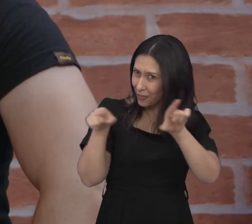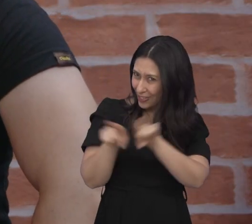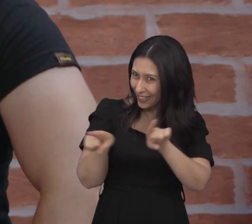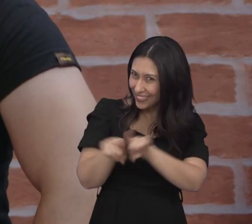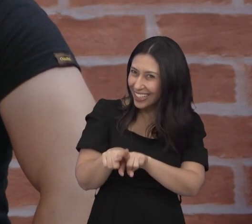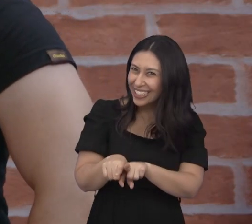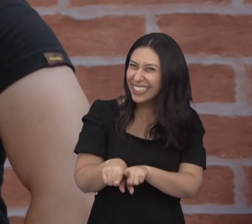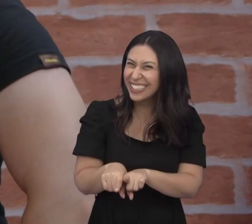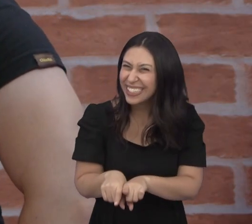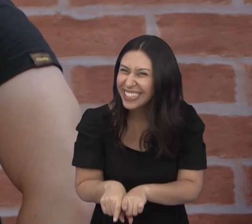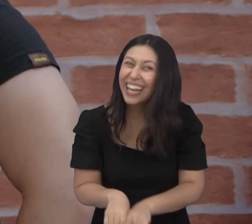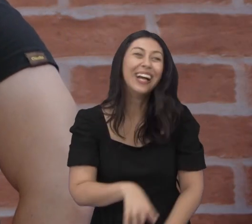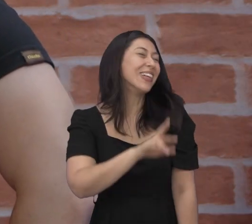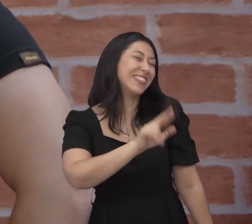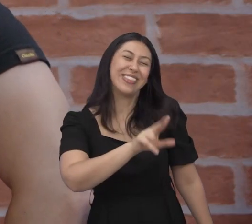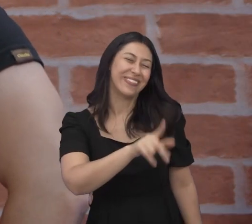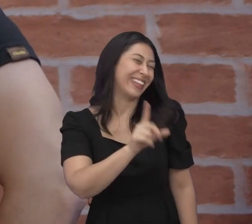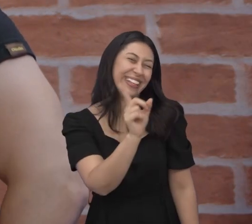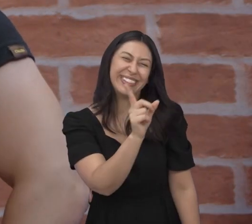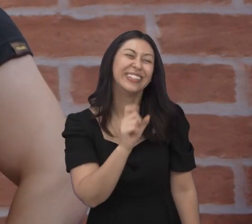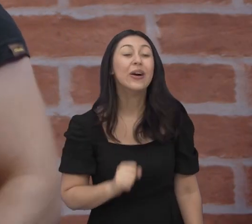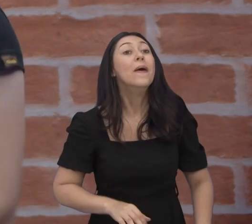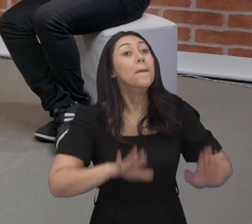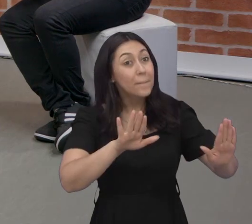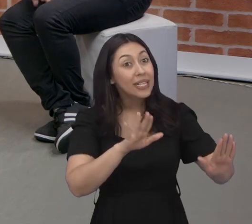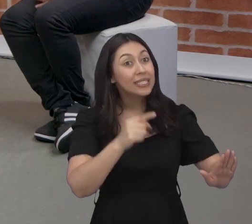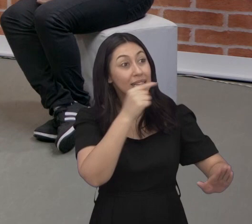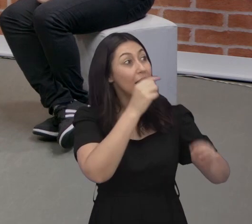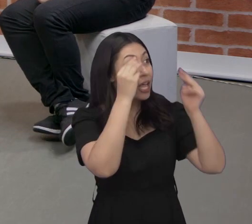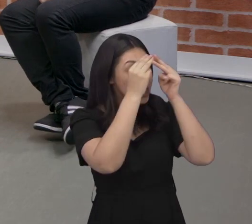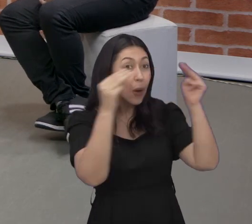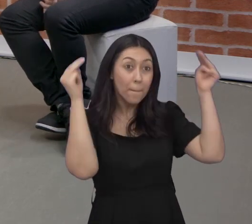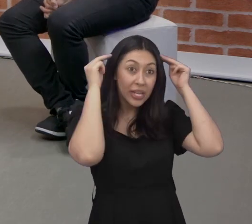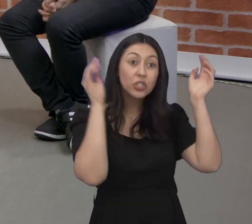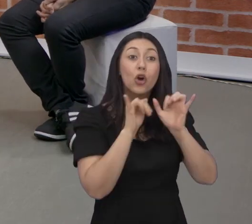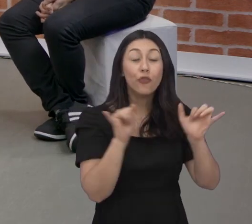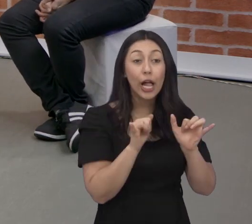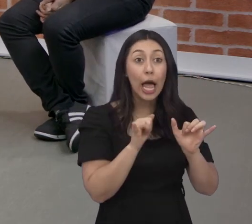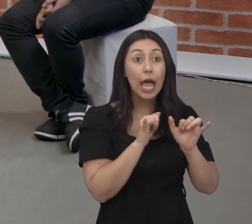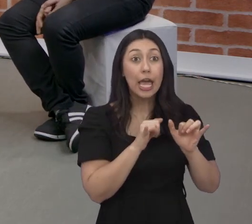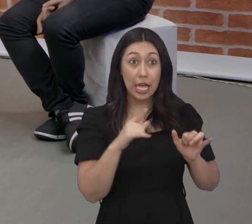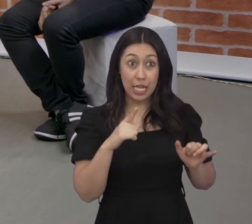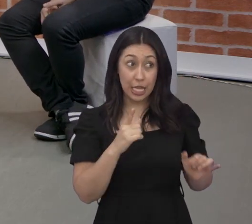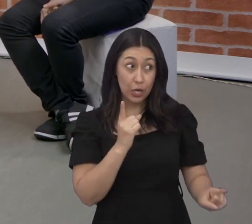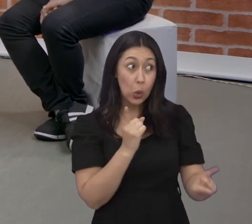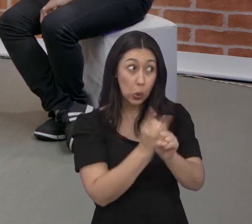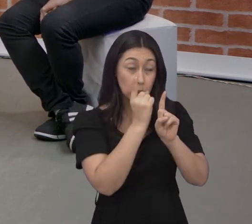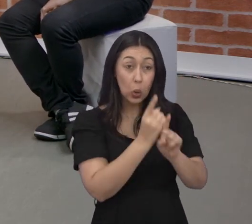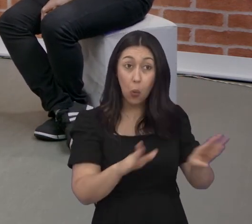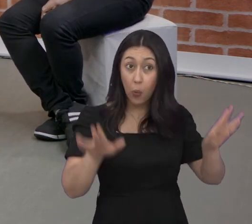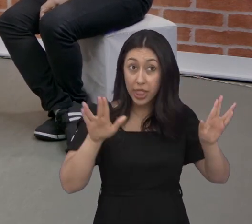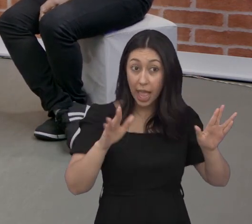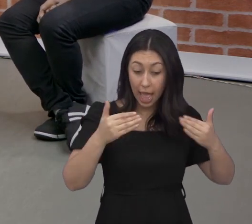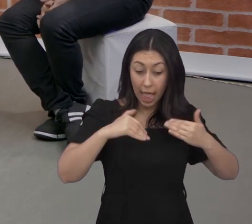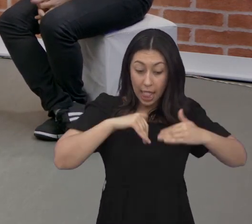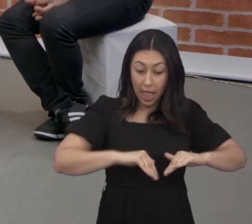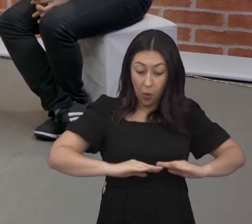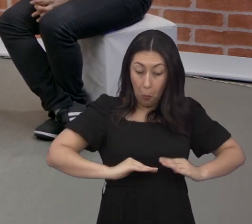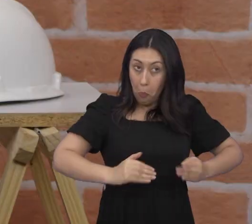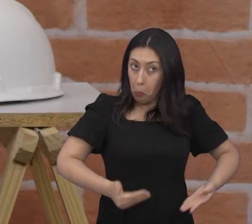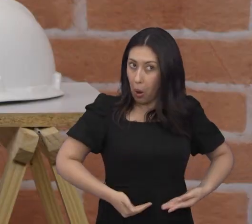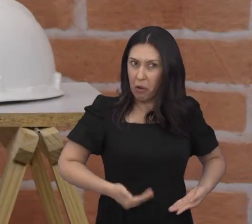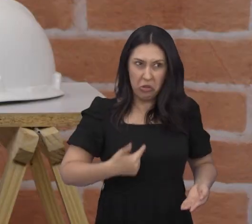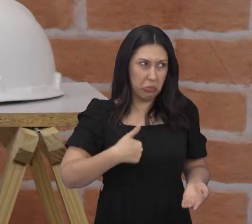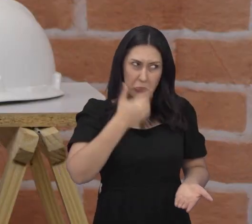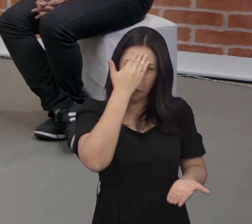quadrigêmeos também? Não, esse não tava. E pior que esse do México ainda fala que tinha uns ovos dentro ainda. Eu achei meio estranho, que eu não acredito nesse do